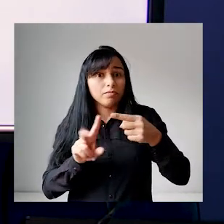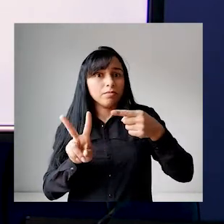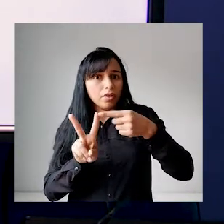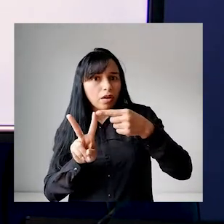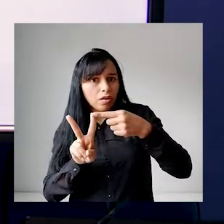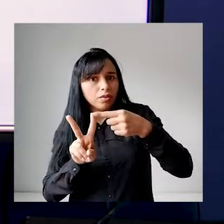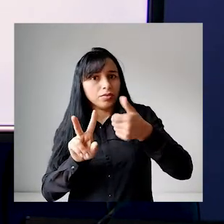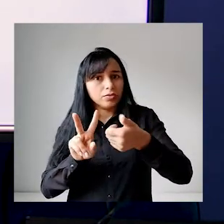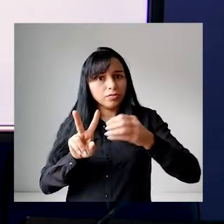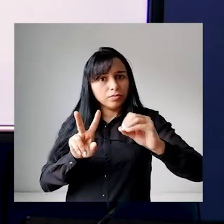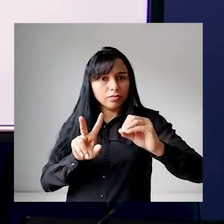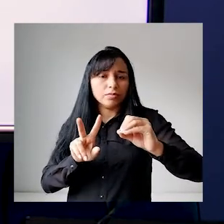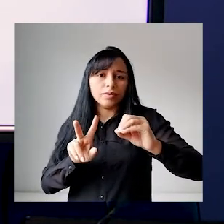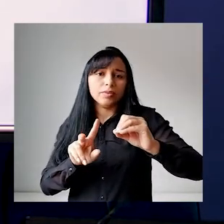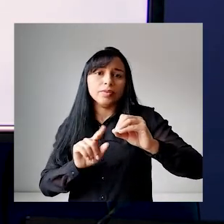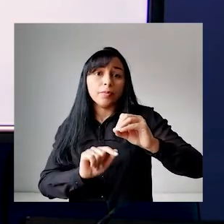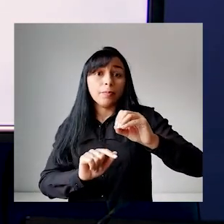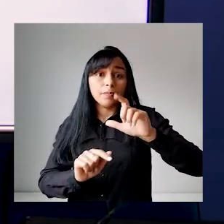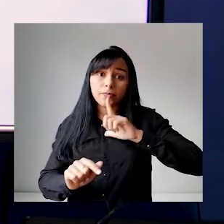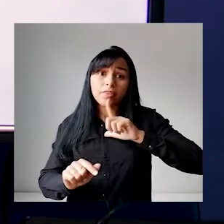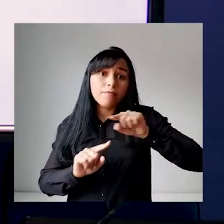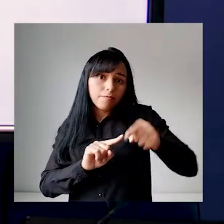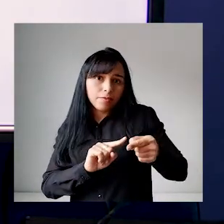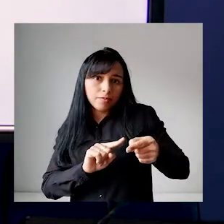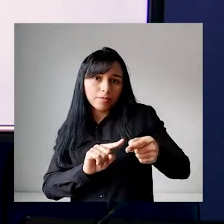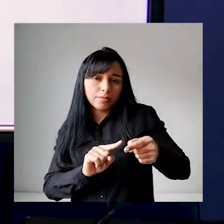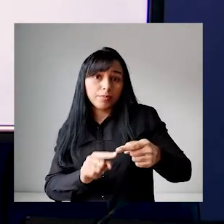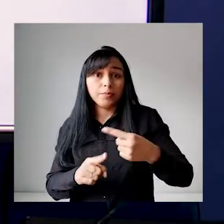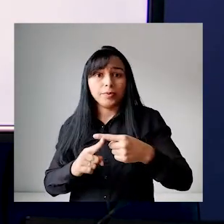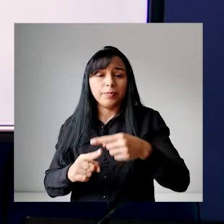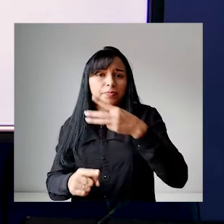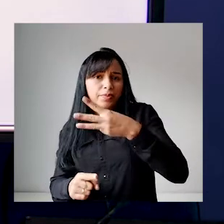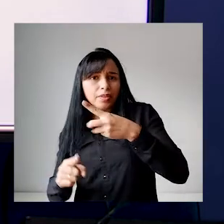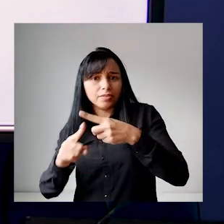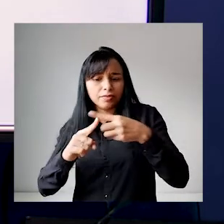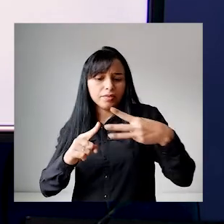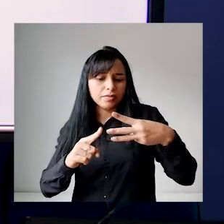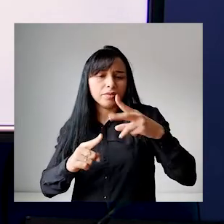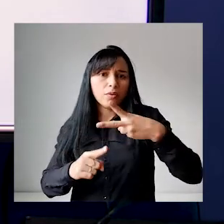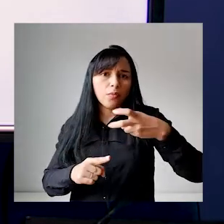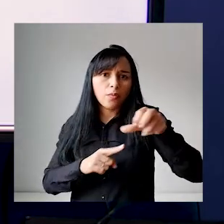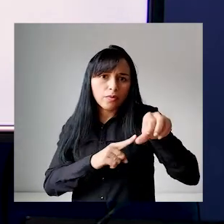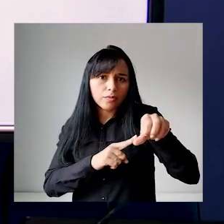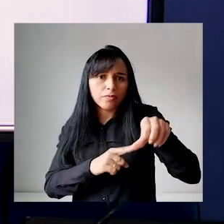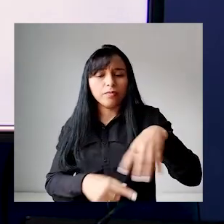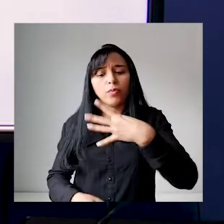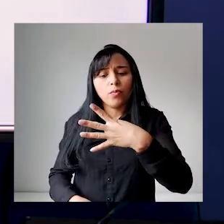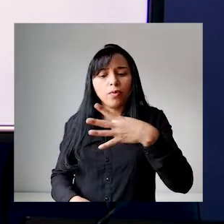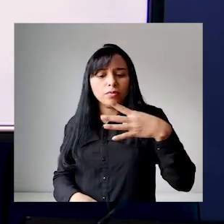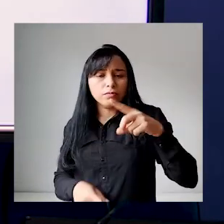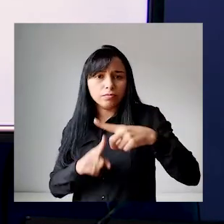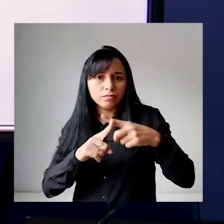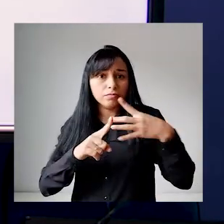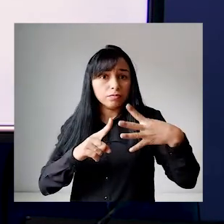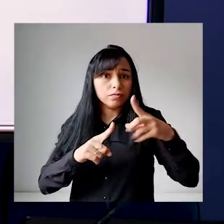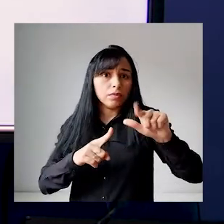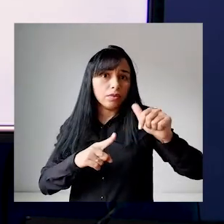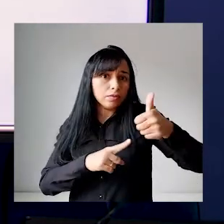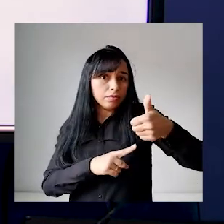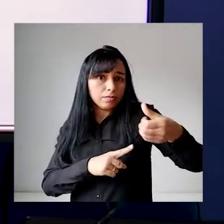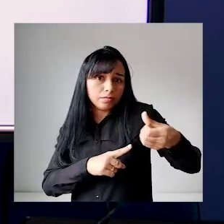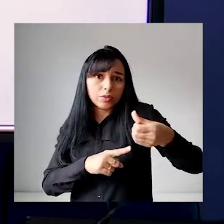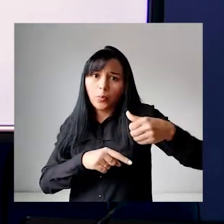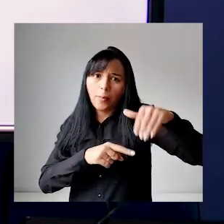entre 3 e 4, pois 3 vezes 3 é 9 e 4 vezes 4 é 16. Então, a raiz